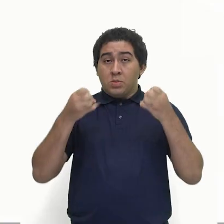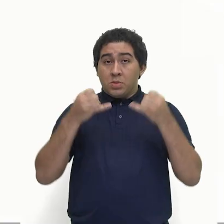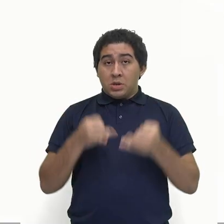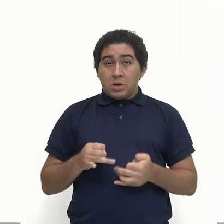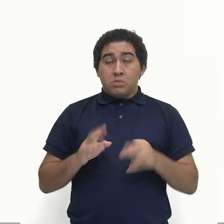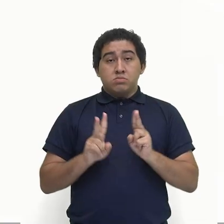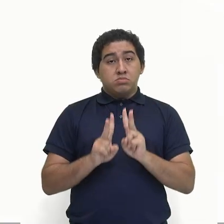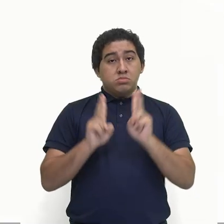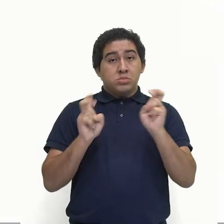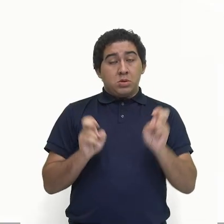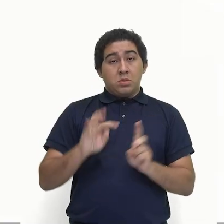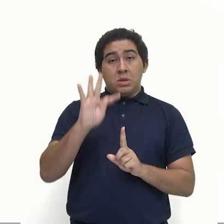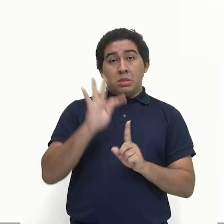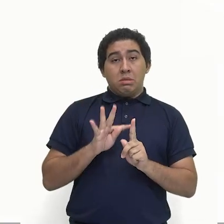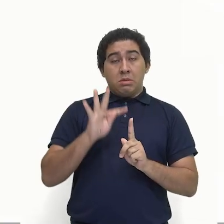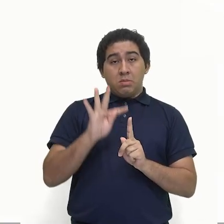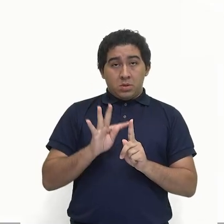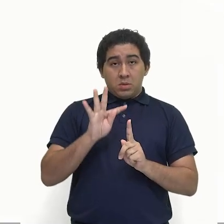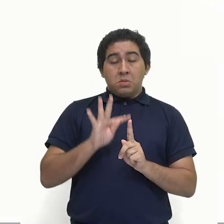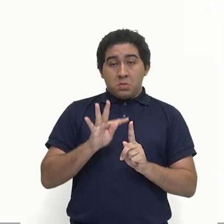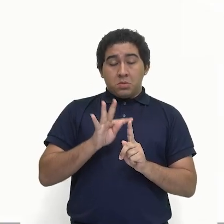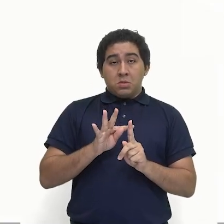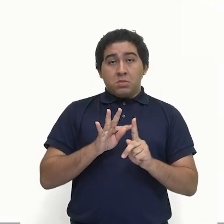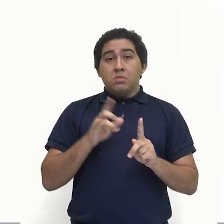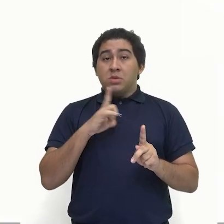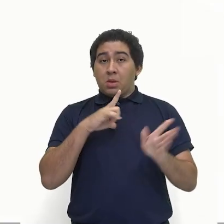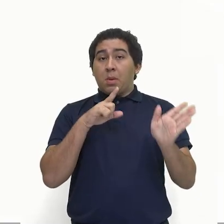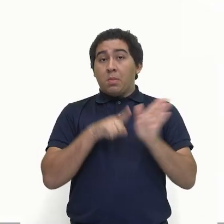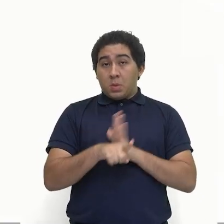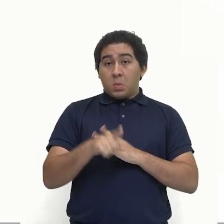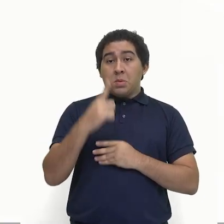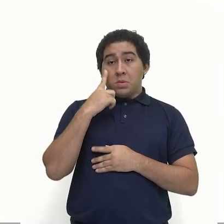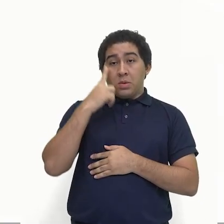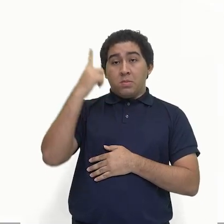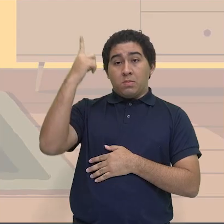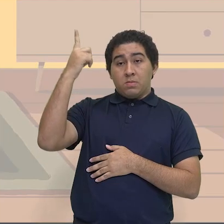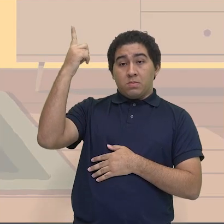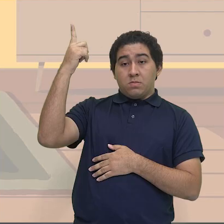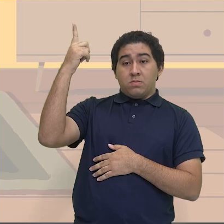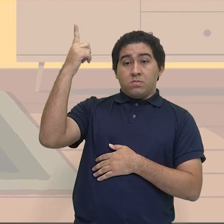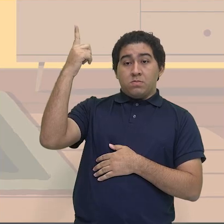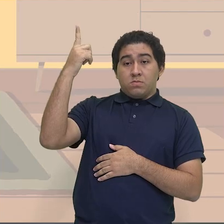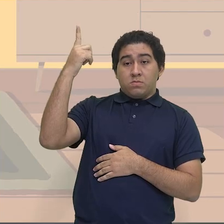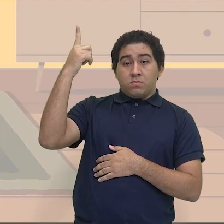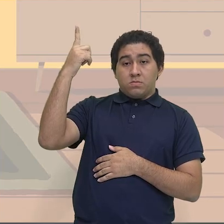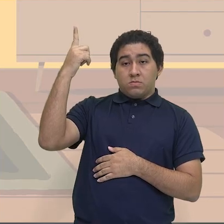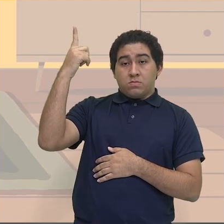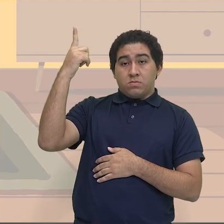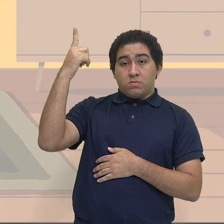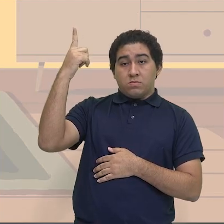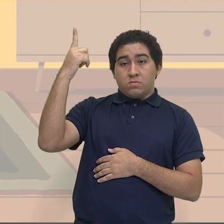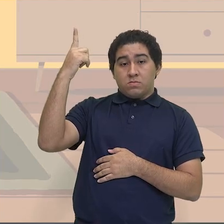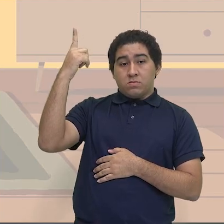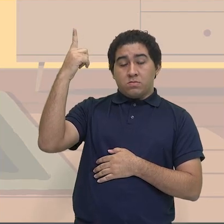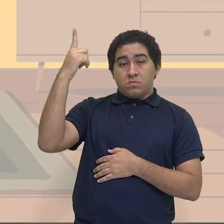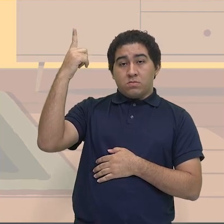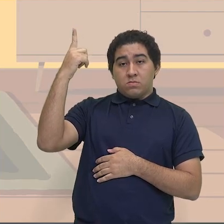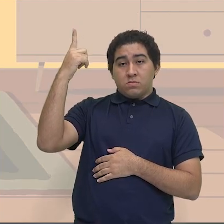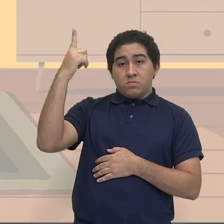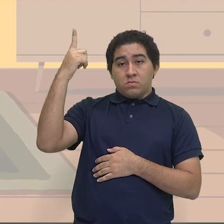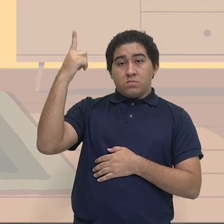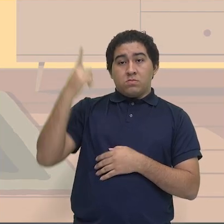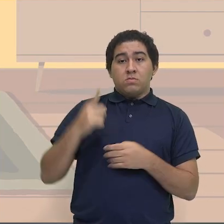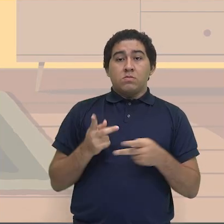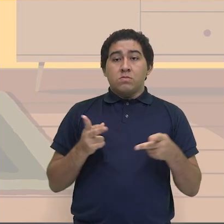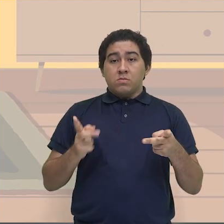temos este questionamento. Para que servem os circuitos elétricos? Você percebe nesta imagem que